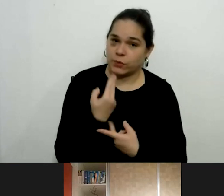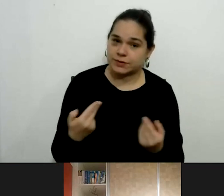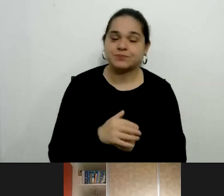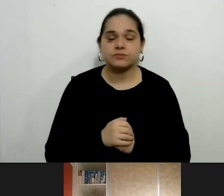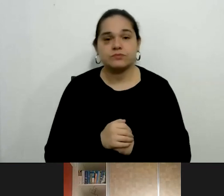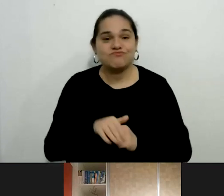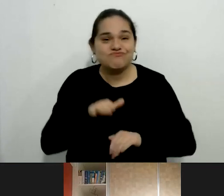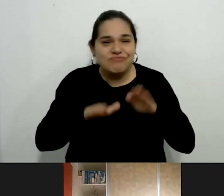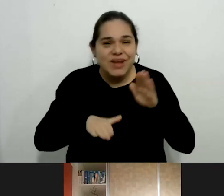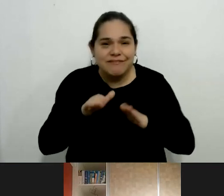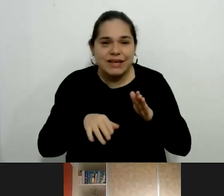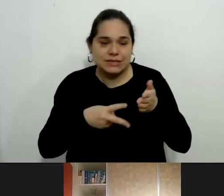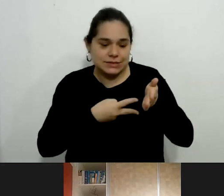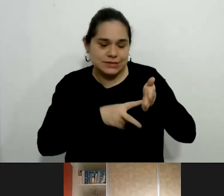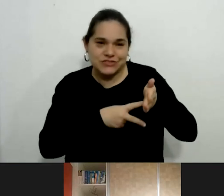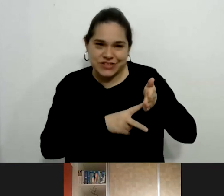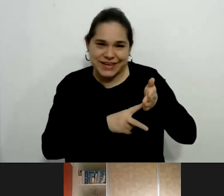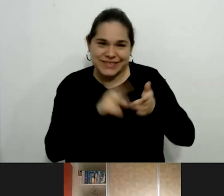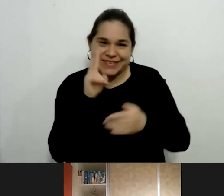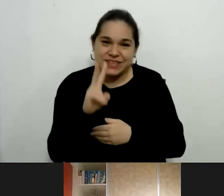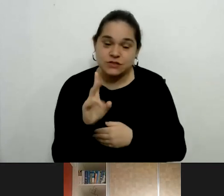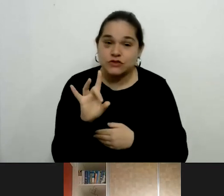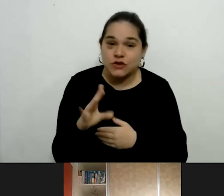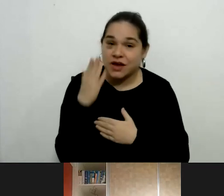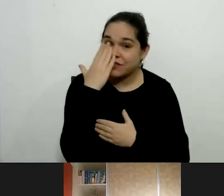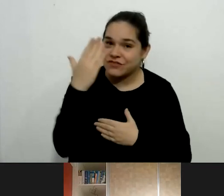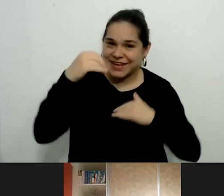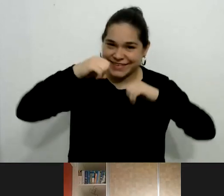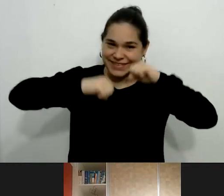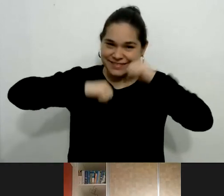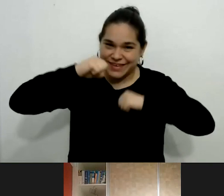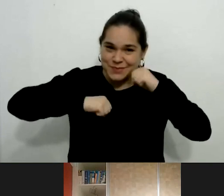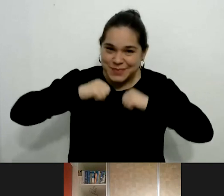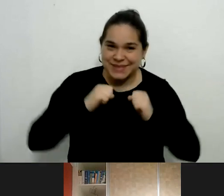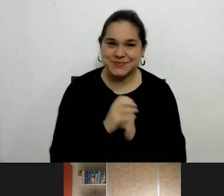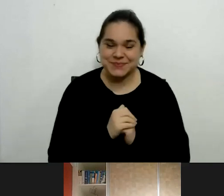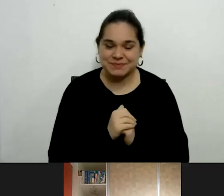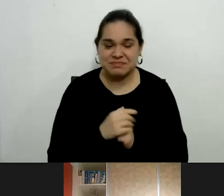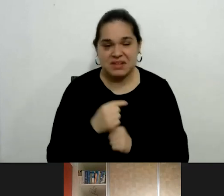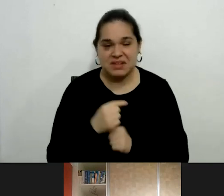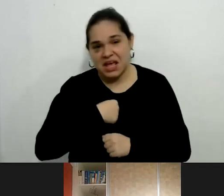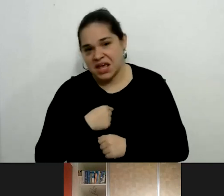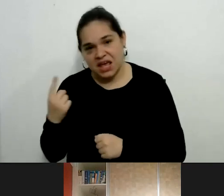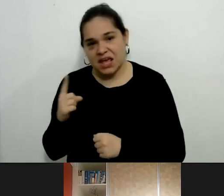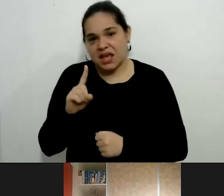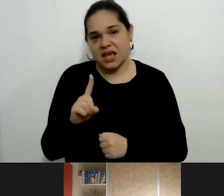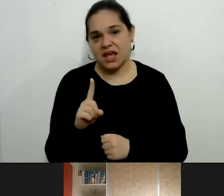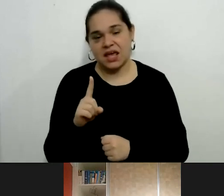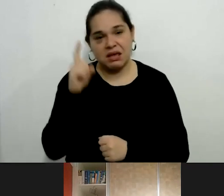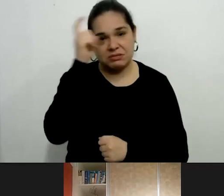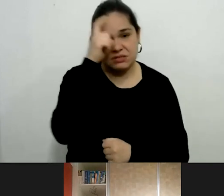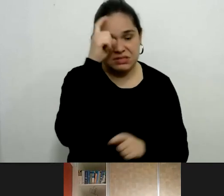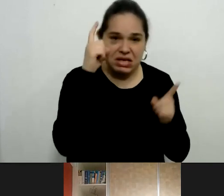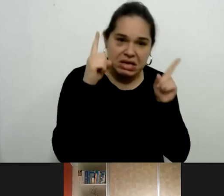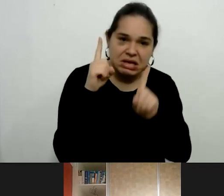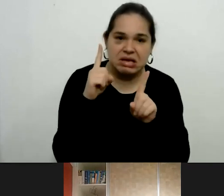sindicato é visto na porta de fábrica, nas pessoas que estão lá, seja lá quem for eu, o próprio Sérgio, presidente, ou o Nelson,